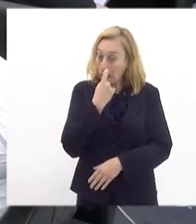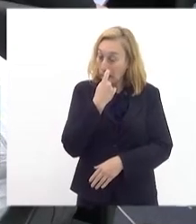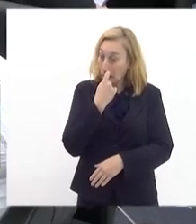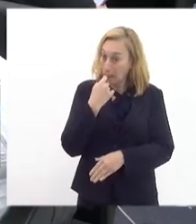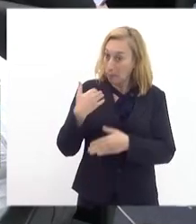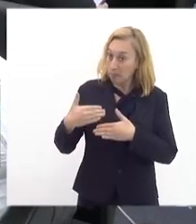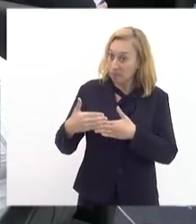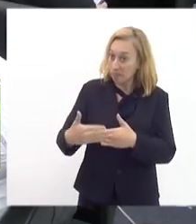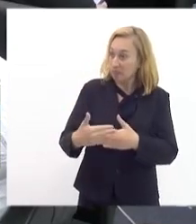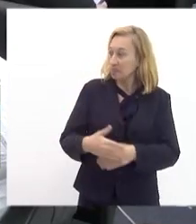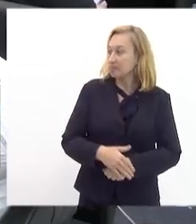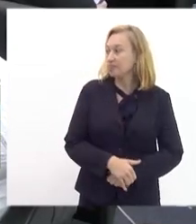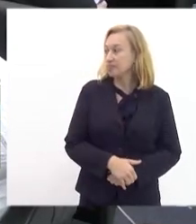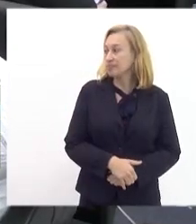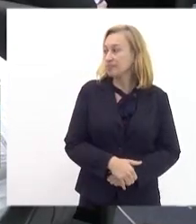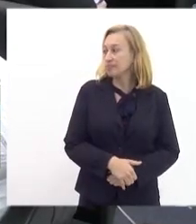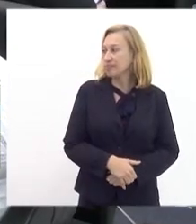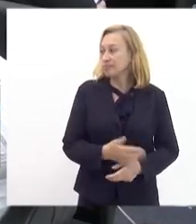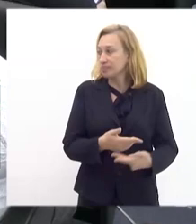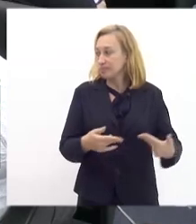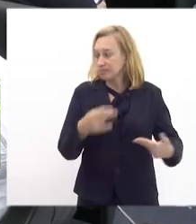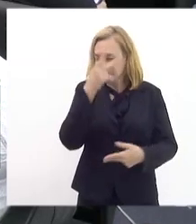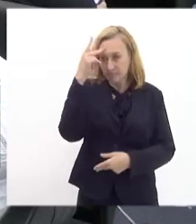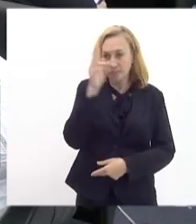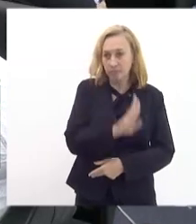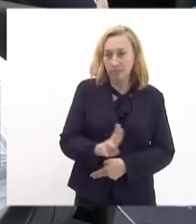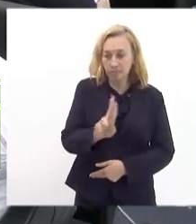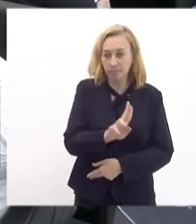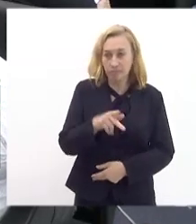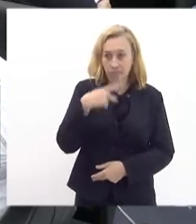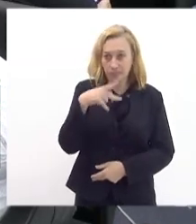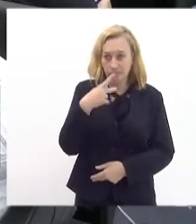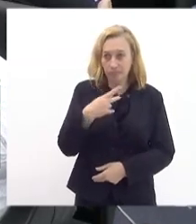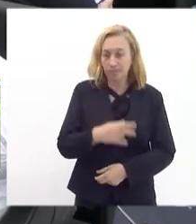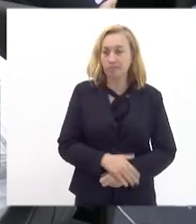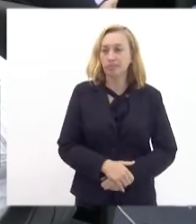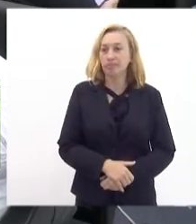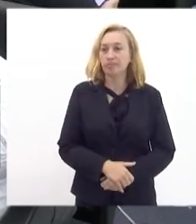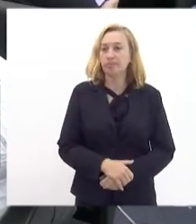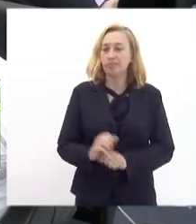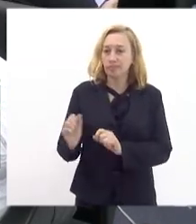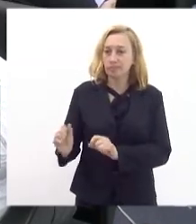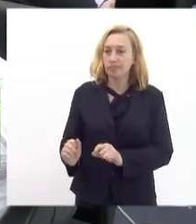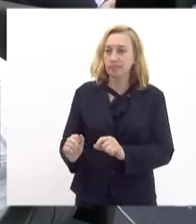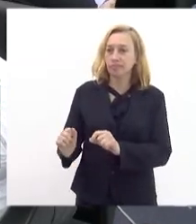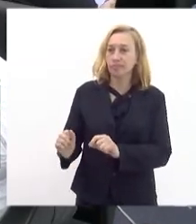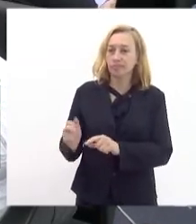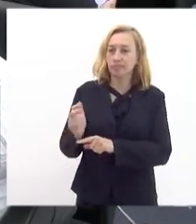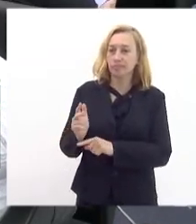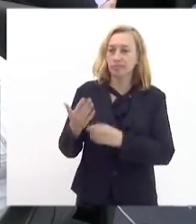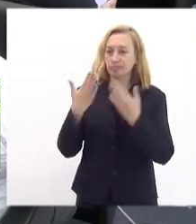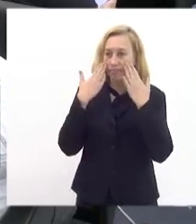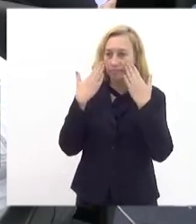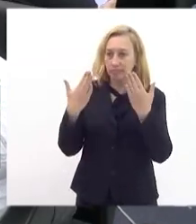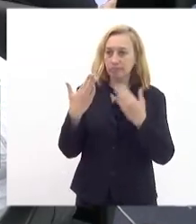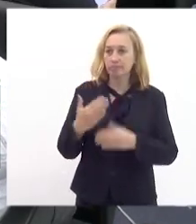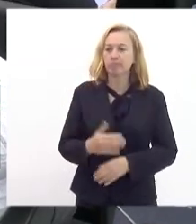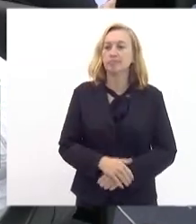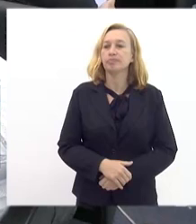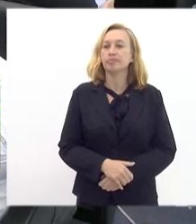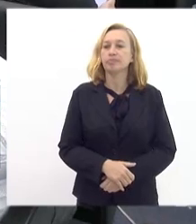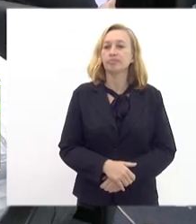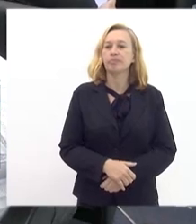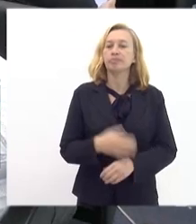longa vão número de pessoas que se usado a palavra foi apresentação então por favor a capa o chip é uma